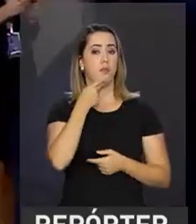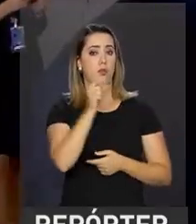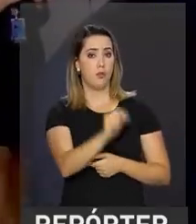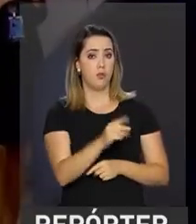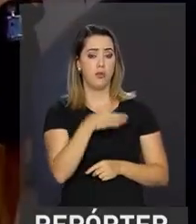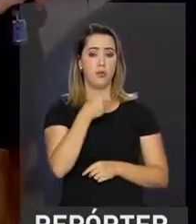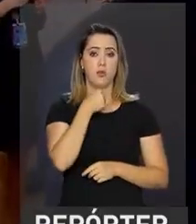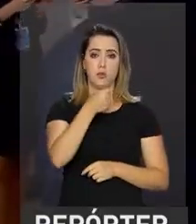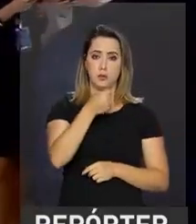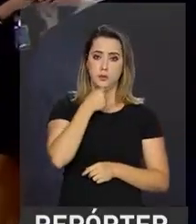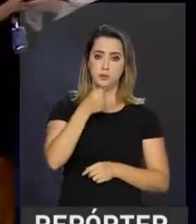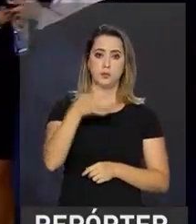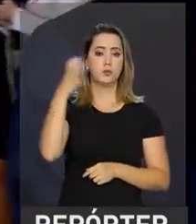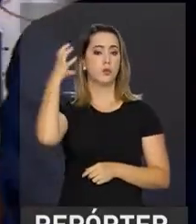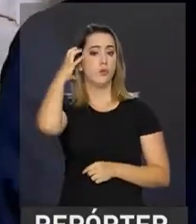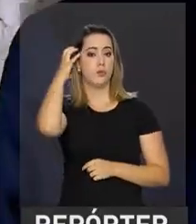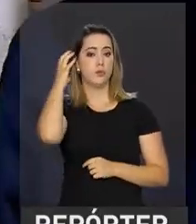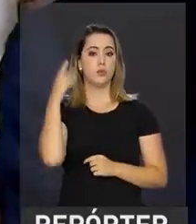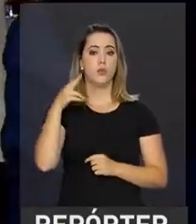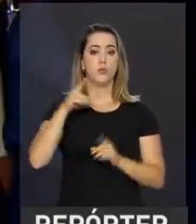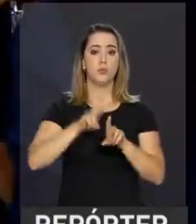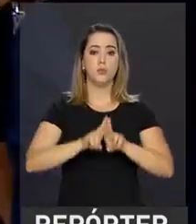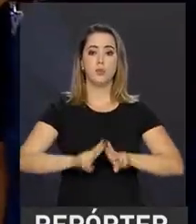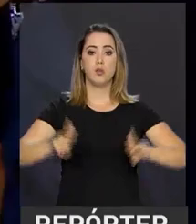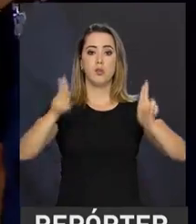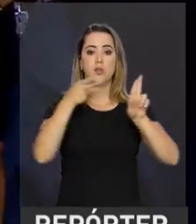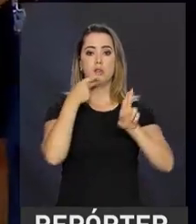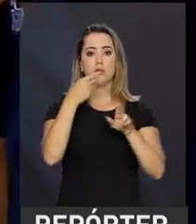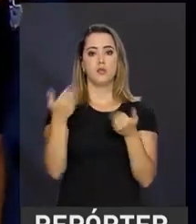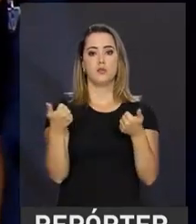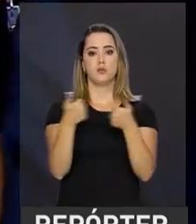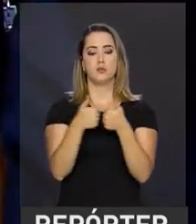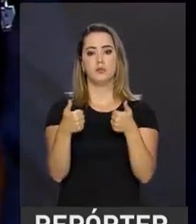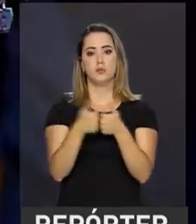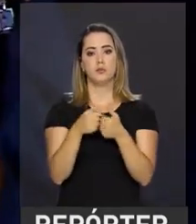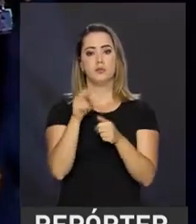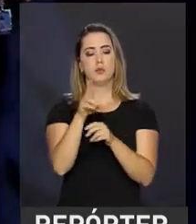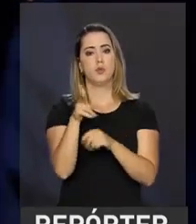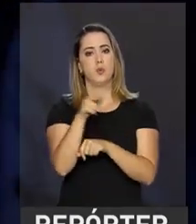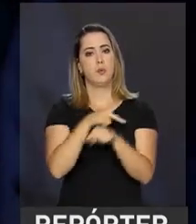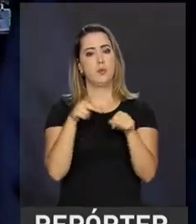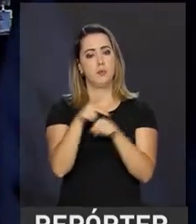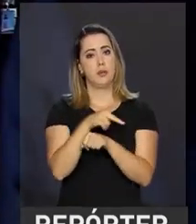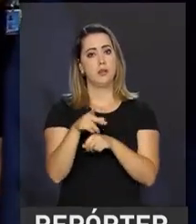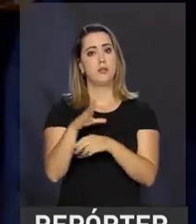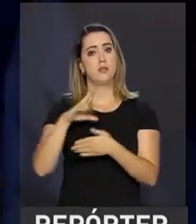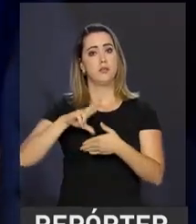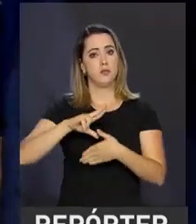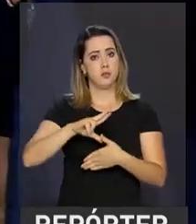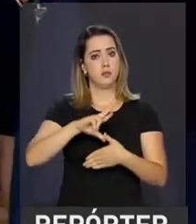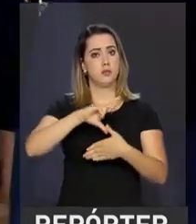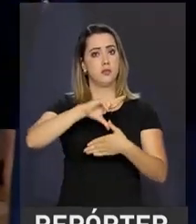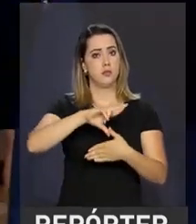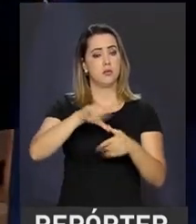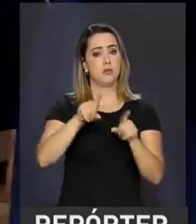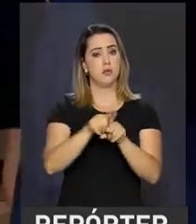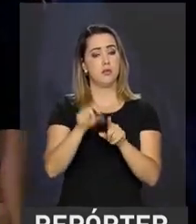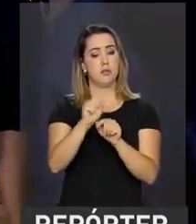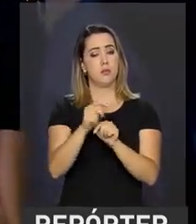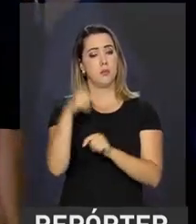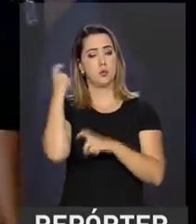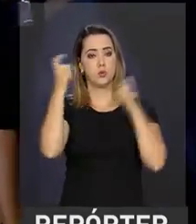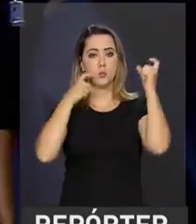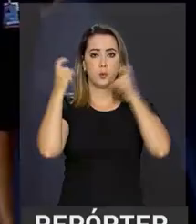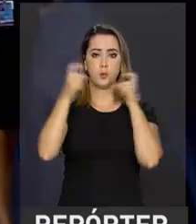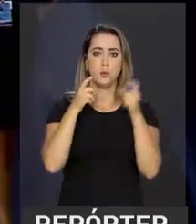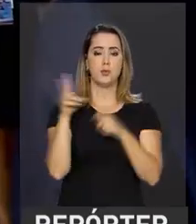Em entrevista à Rádio ONU, Temer falou sobre temas como aproximação com países da América Latina e do Pacífico, além de